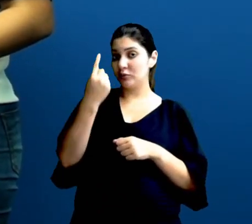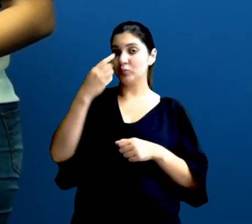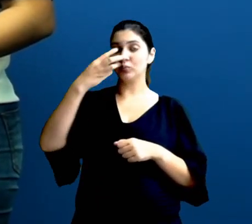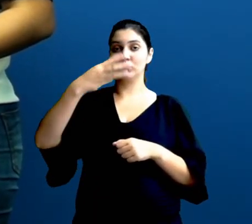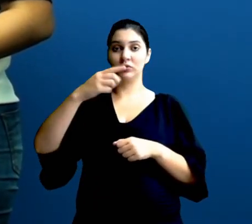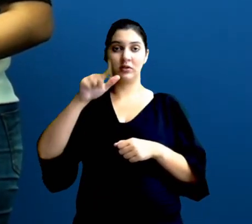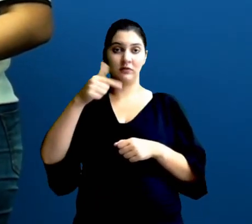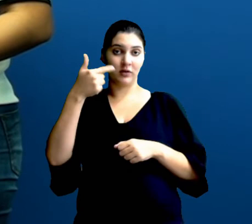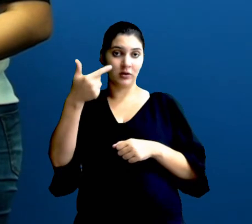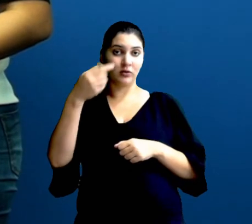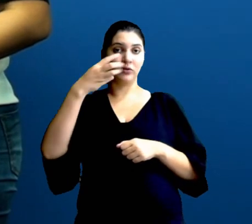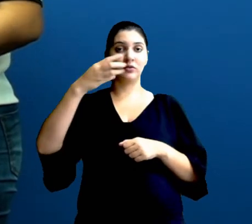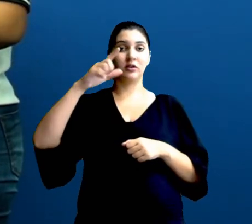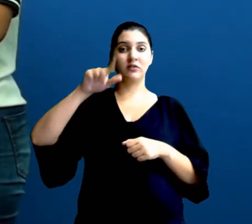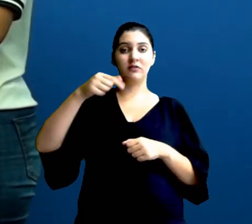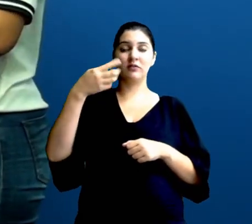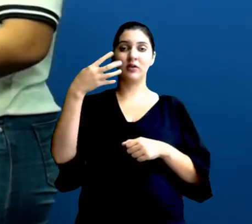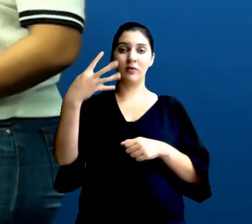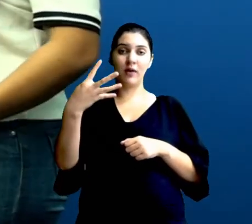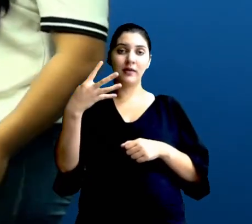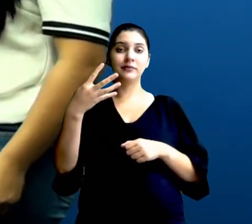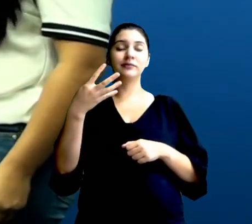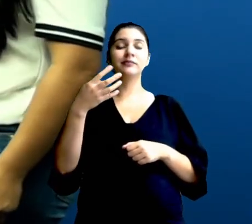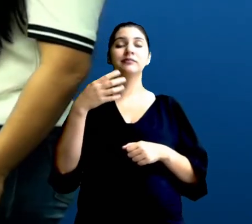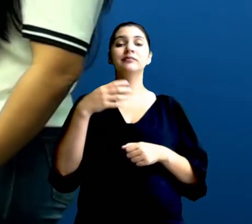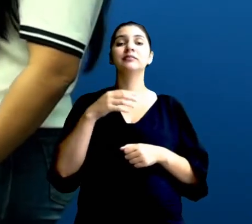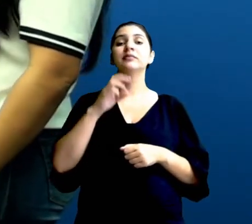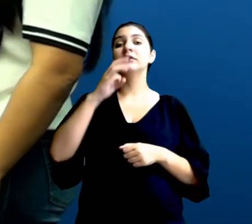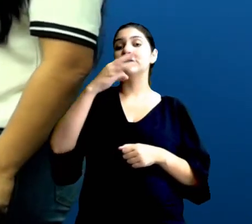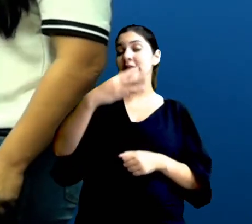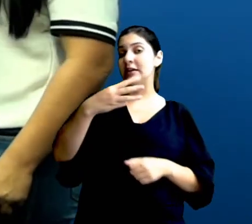3,2, 3,3, 3,4,